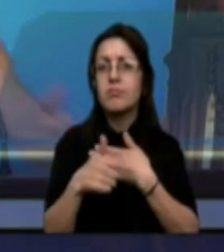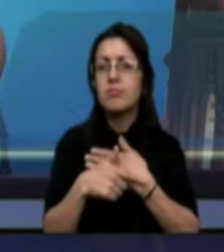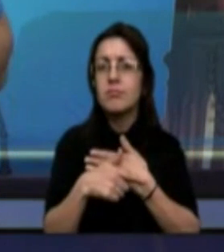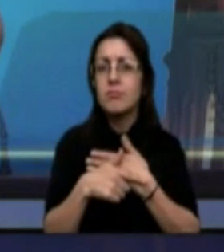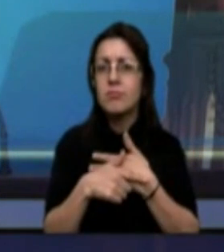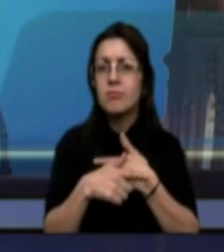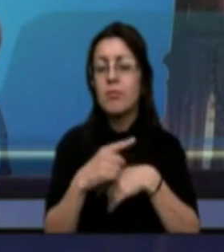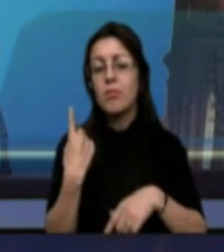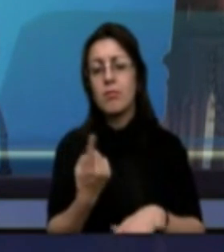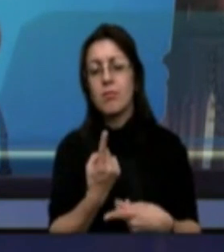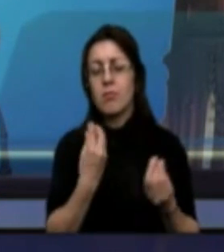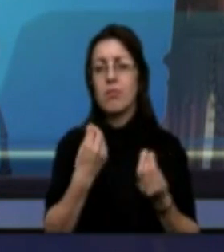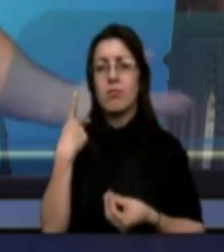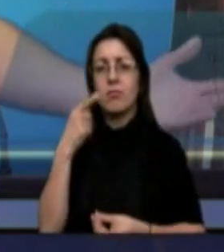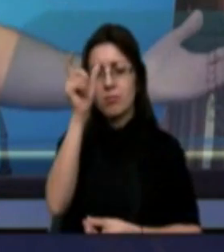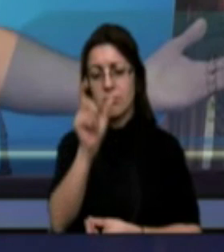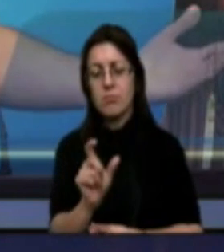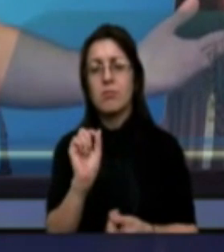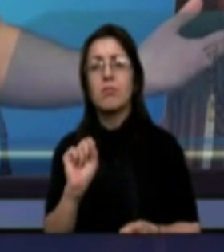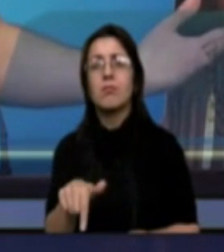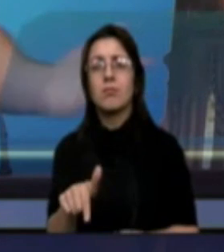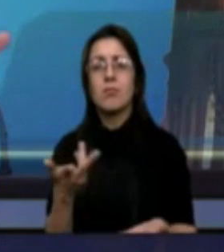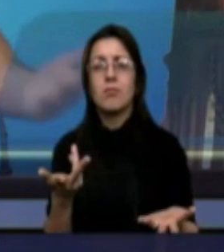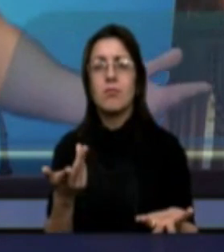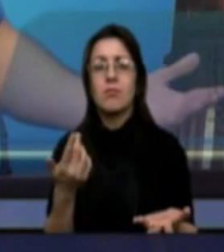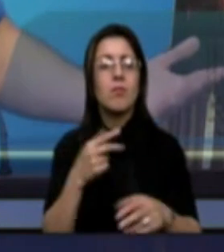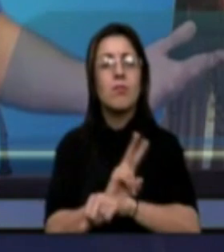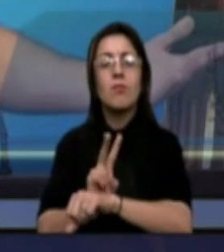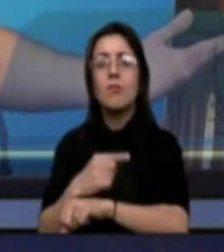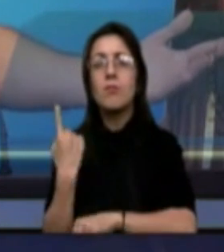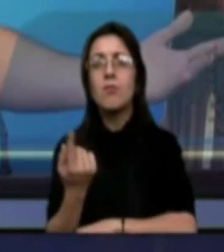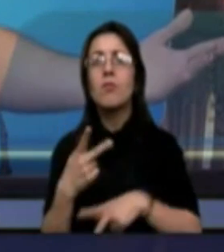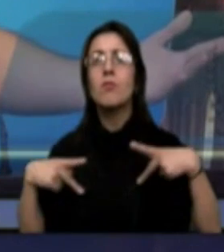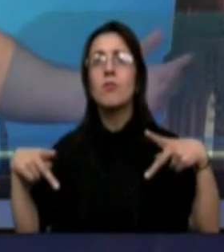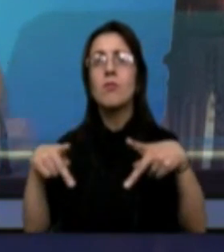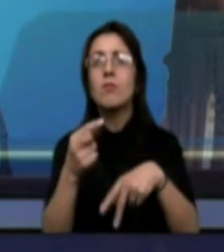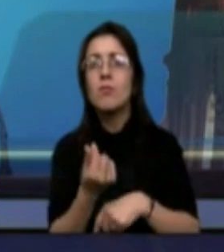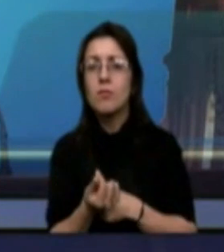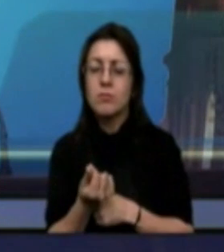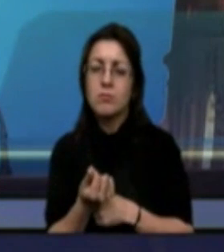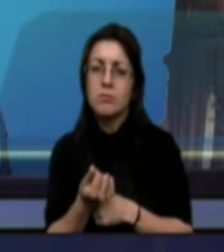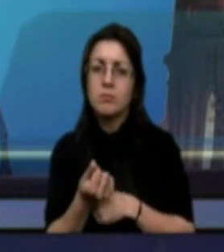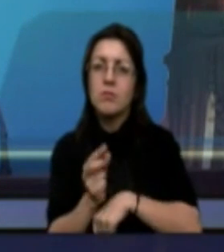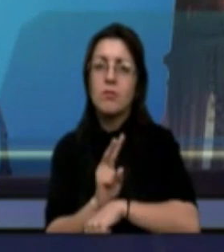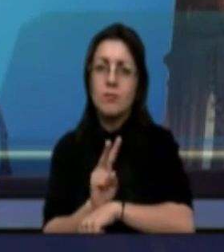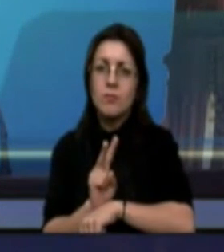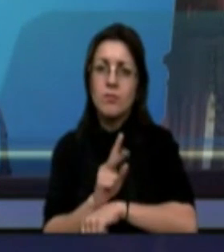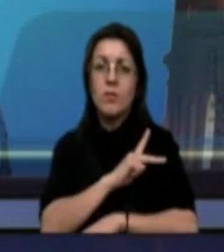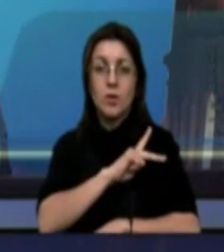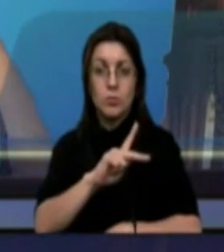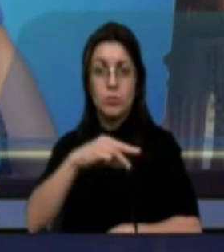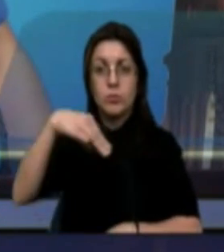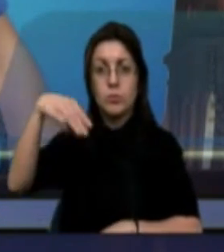Ou se não, a nossa posição como vereador aqui, eu não sei o que, que é, se não é fiscalizar o nosso dinheiro público. Então, ao presidente do